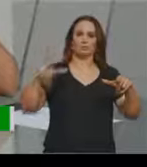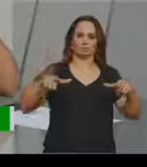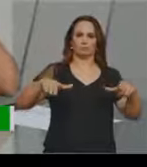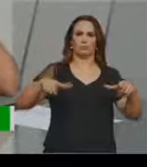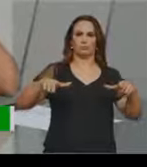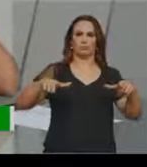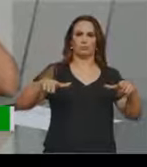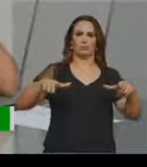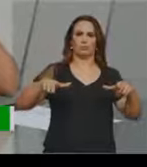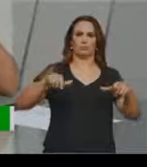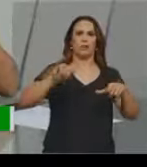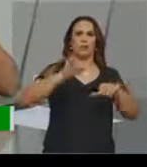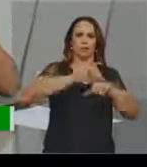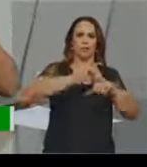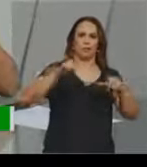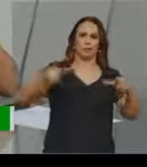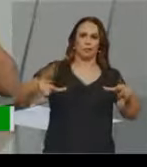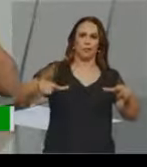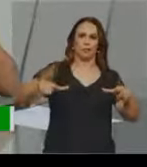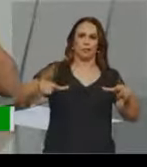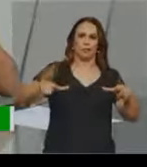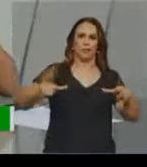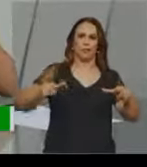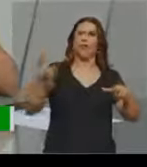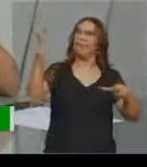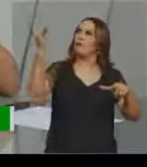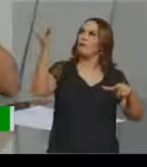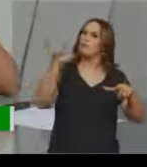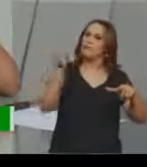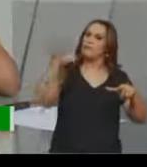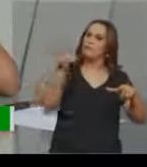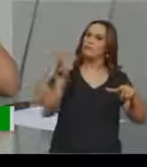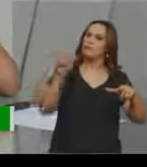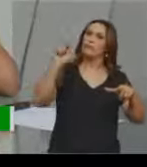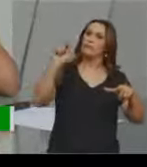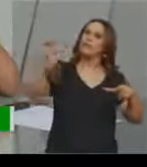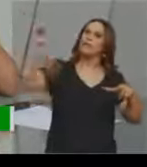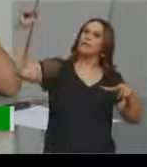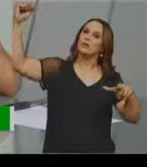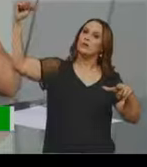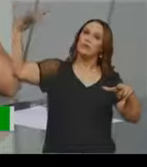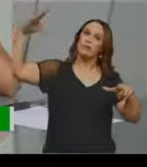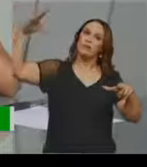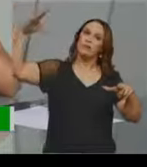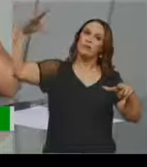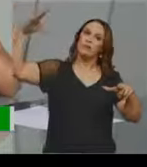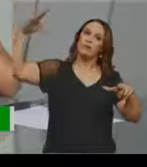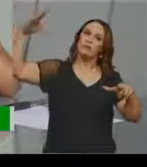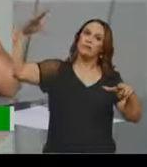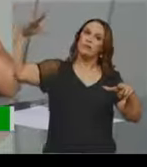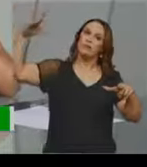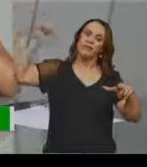e produzir, então, a energia elétrica, né? Converter ali em energia elétrica por um processo